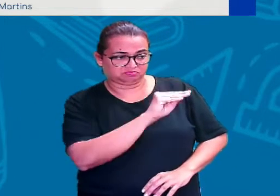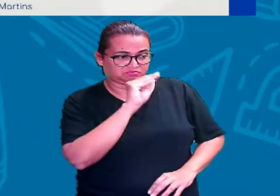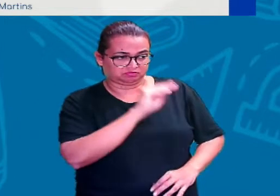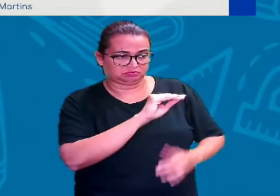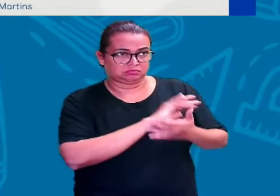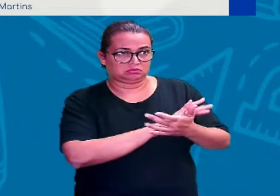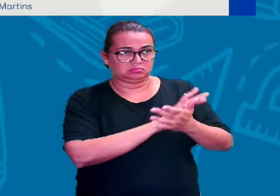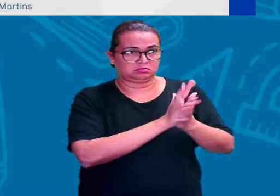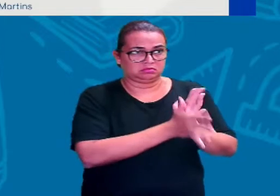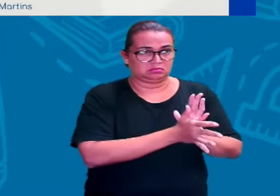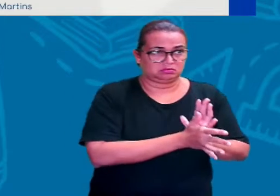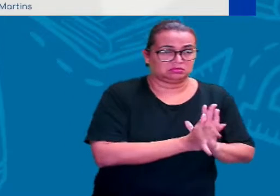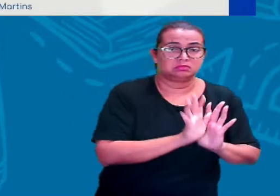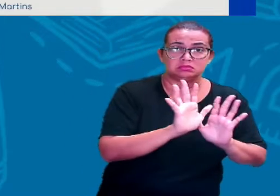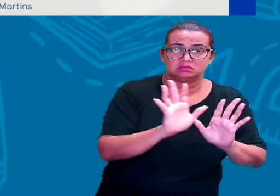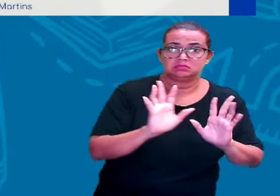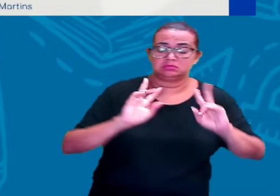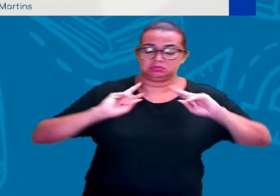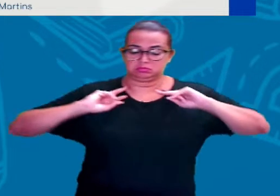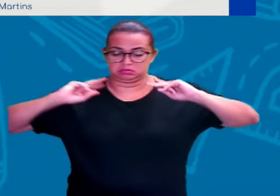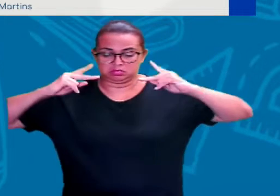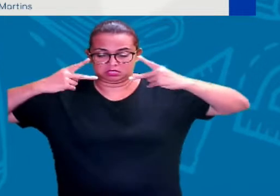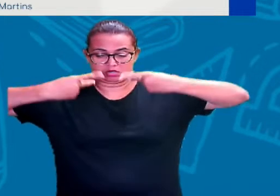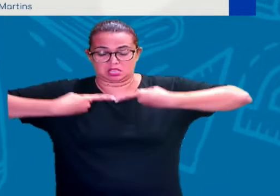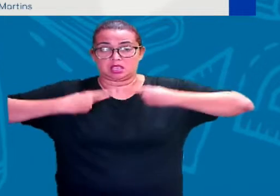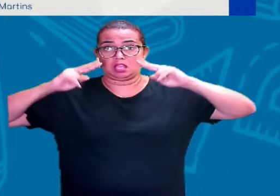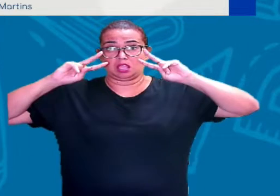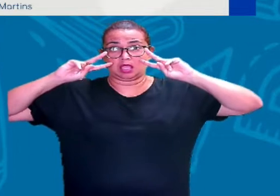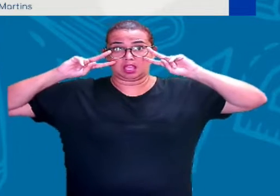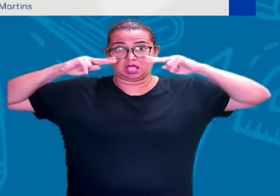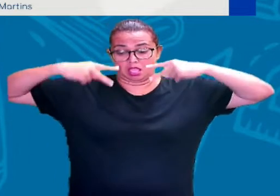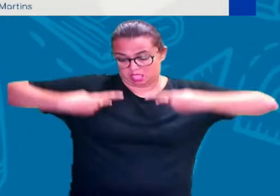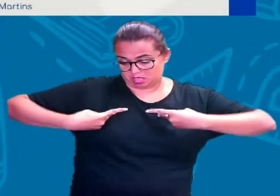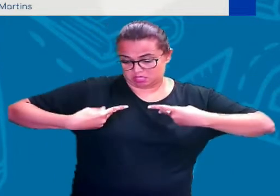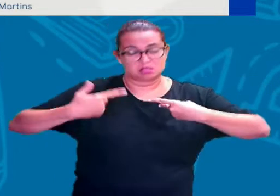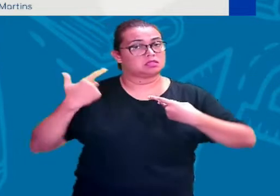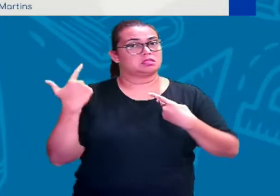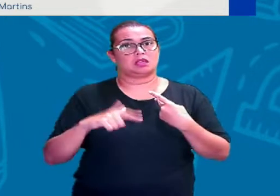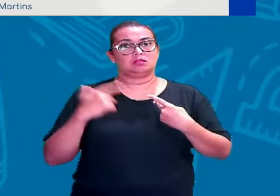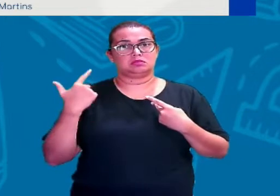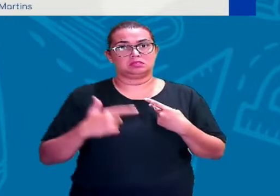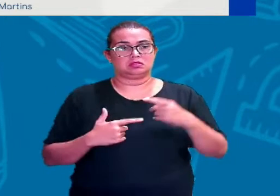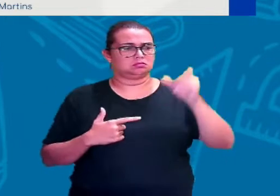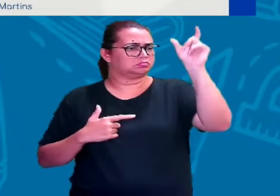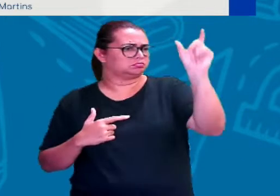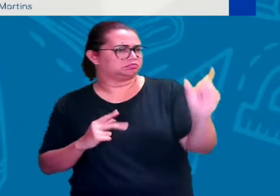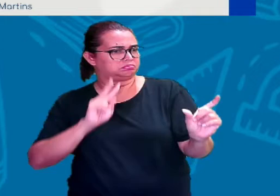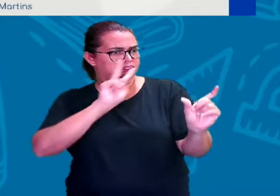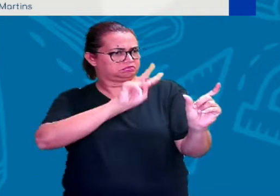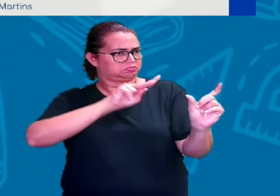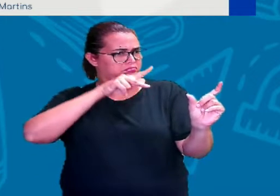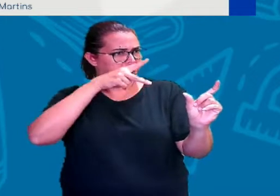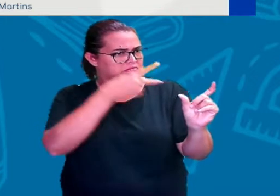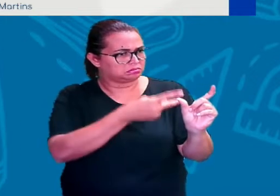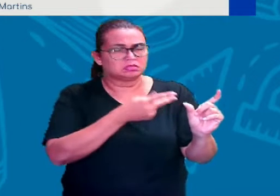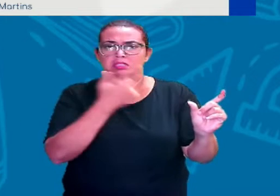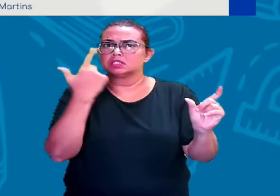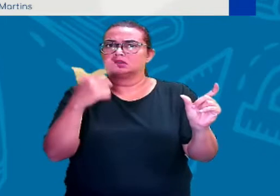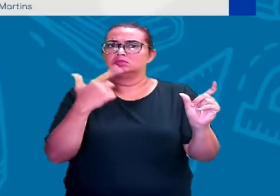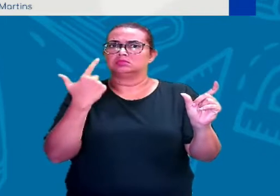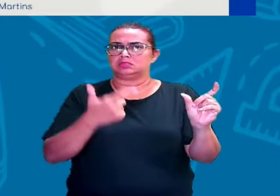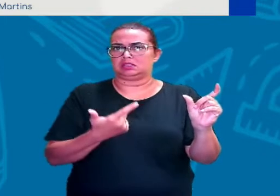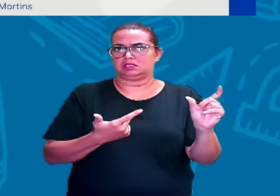nós não éramos reconhecidos como pessoa. Veja que coisa horrível, né? Pesada.